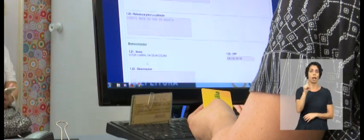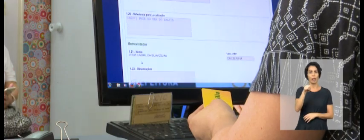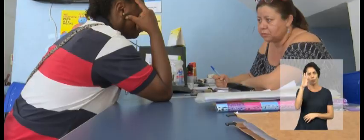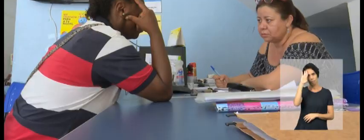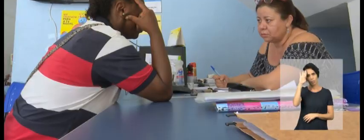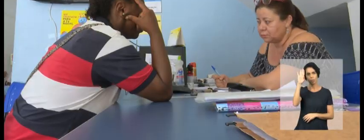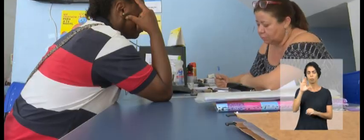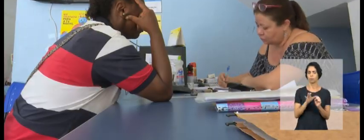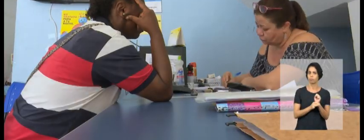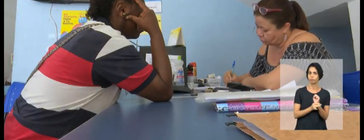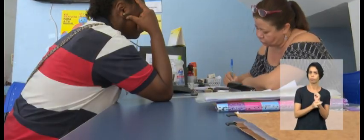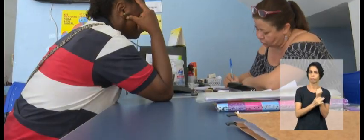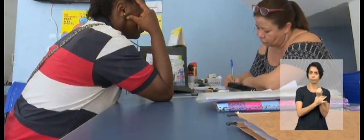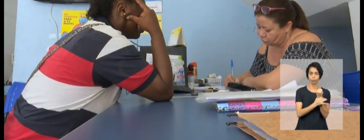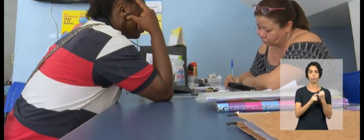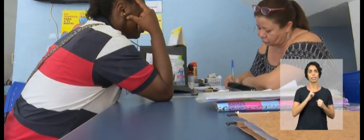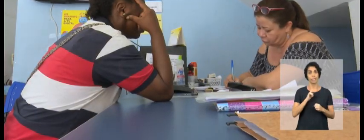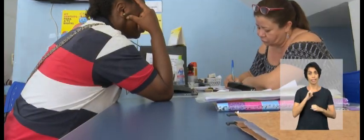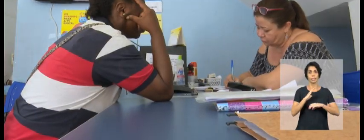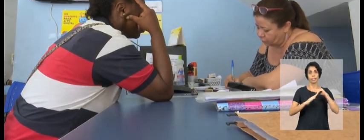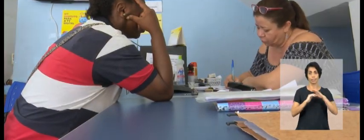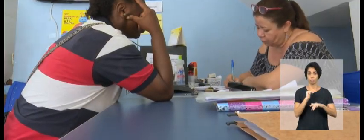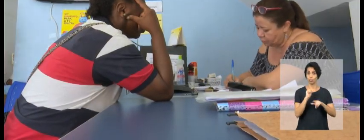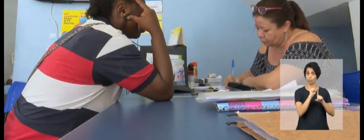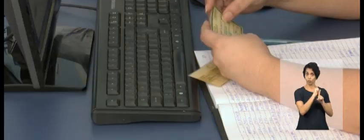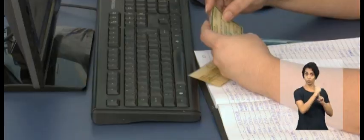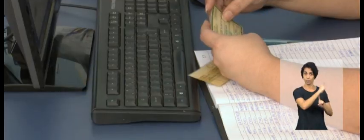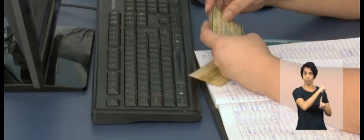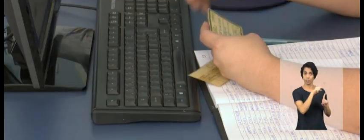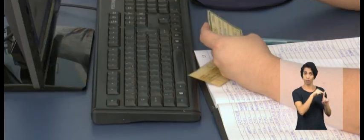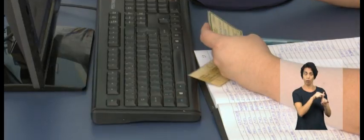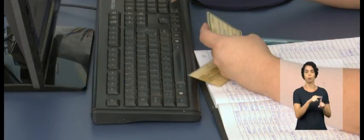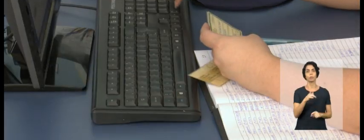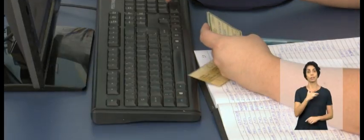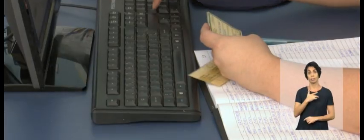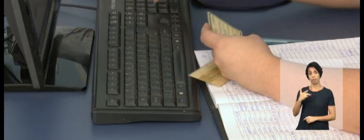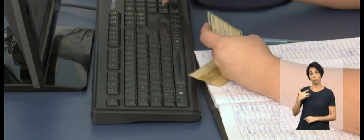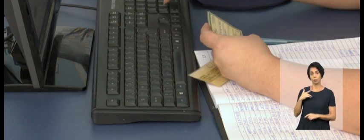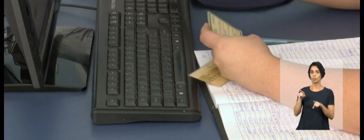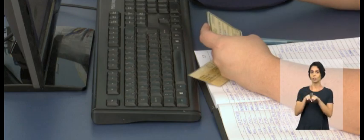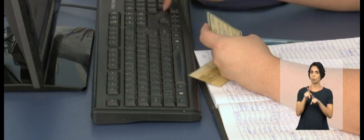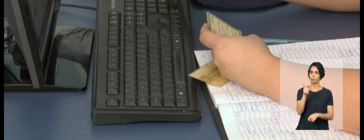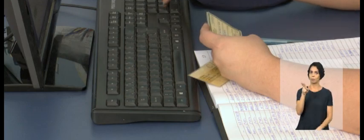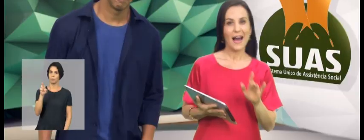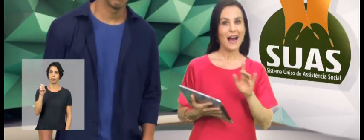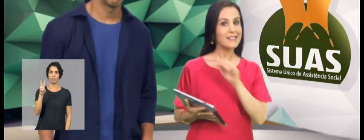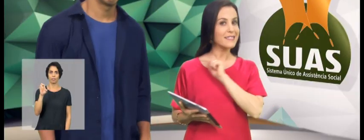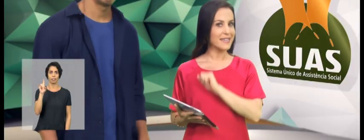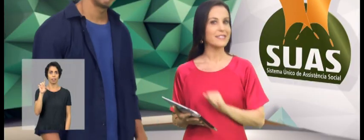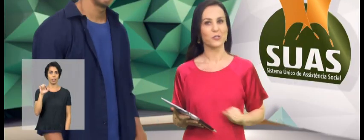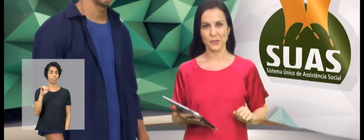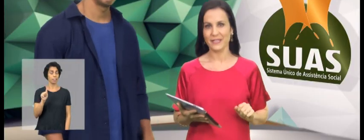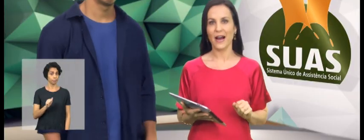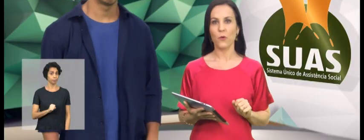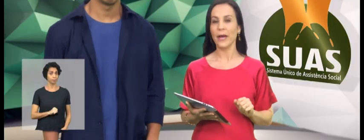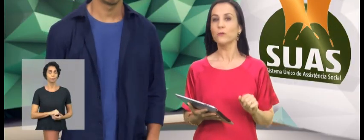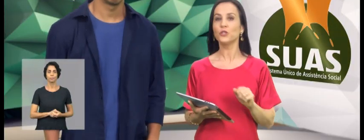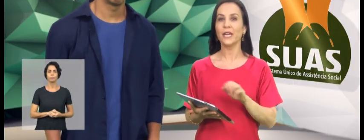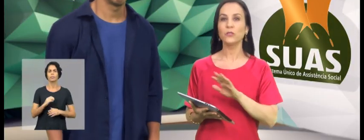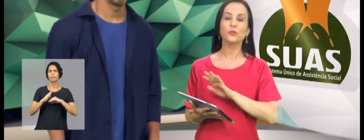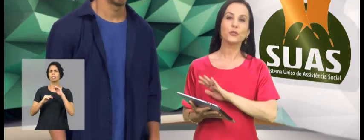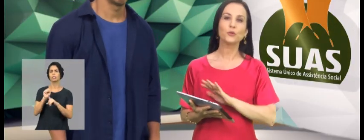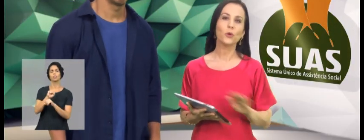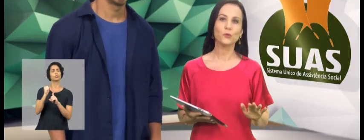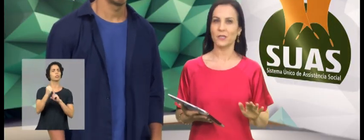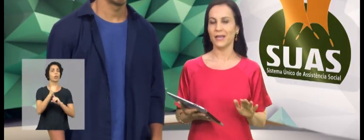Seguridade, onde está a assistência social, a saúde e a A assistência social é um